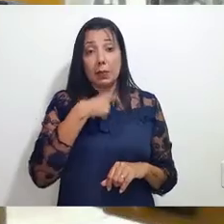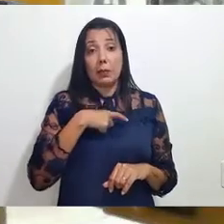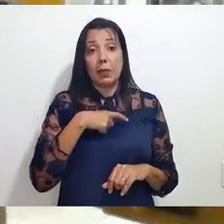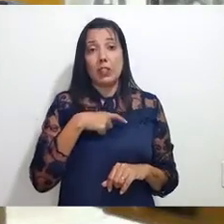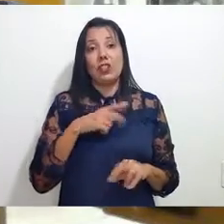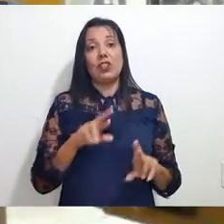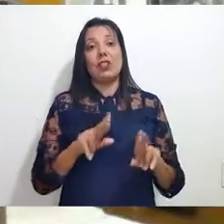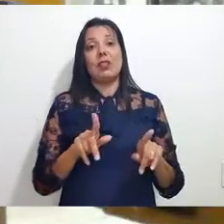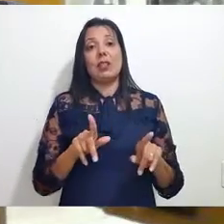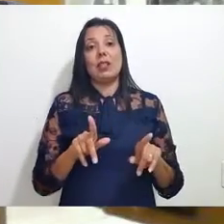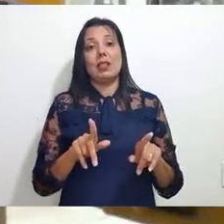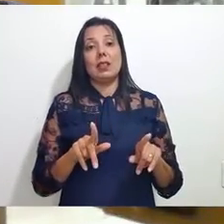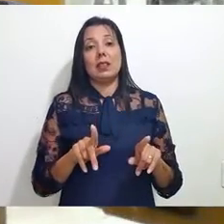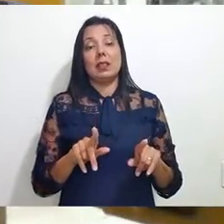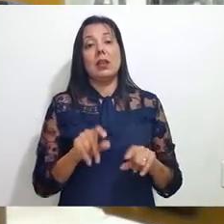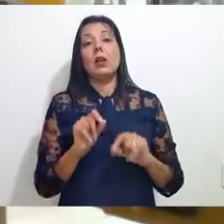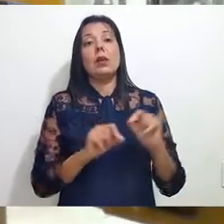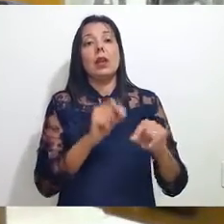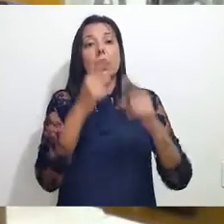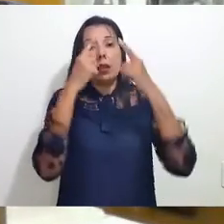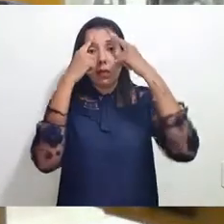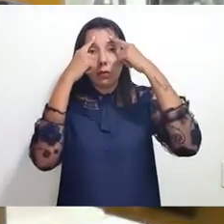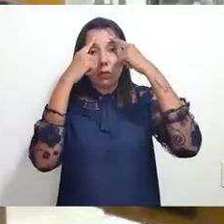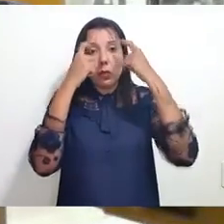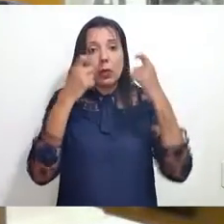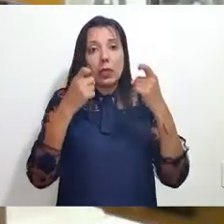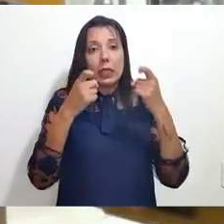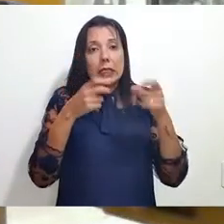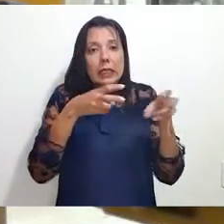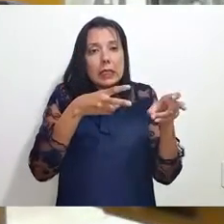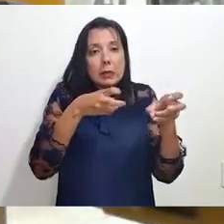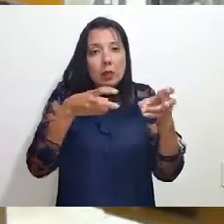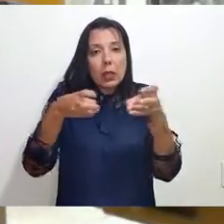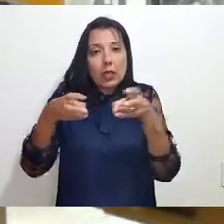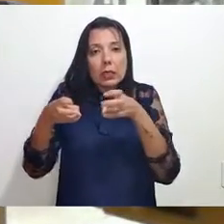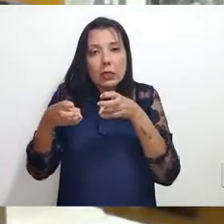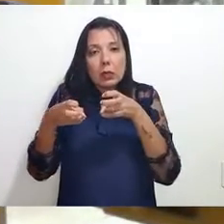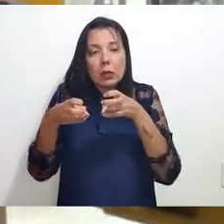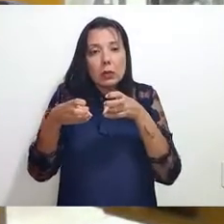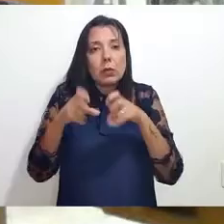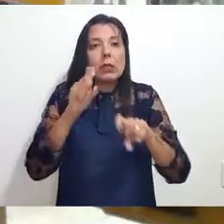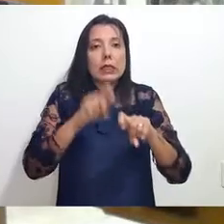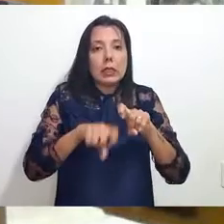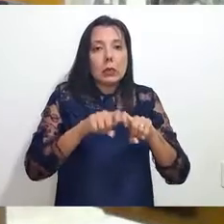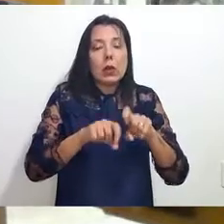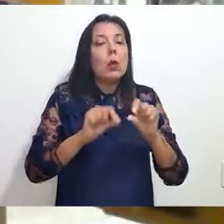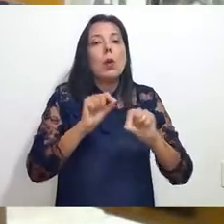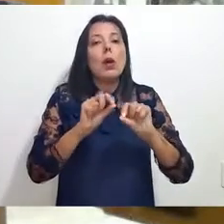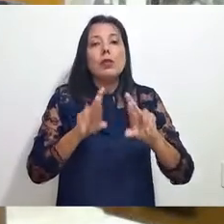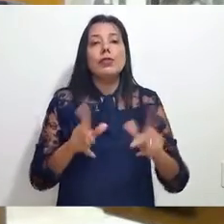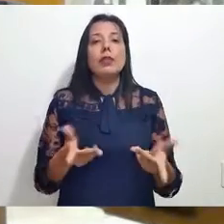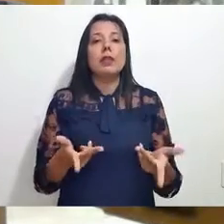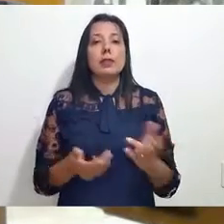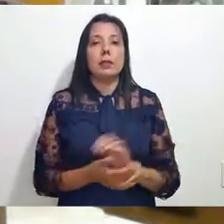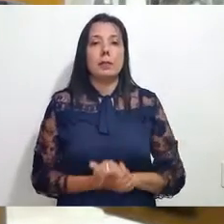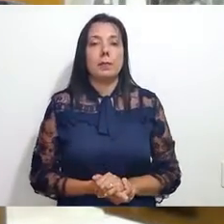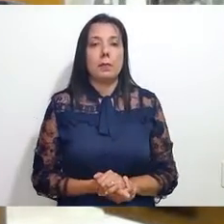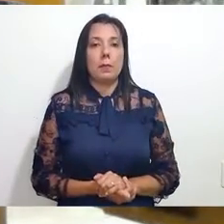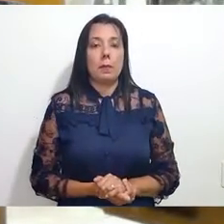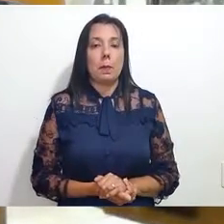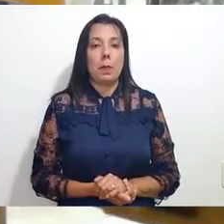pelo avô, ou até alguém desconhecido mesmo, que é os casos de alguém desconhecido, mas que na maioria das vezes, como a gente já havia